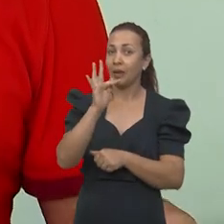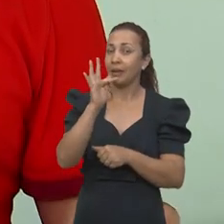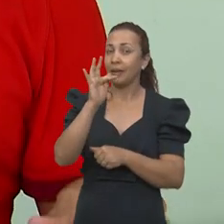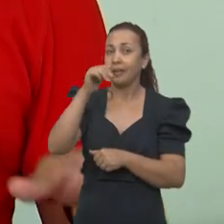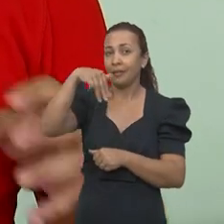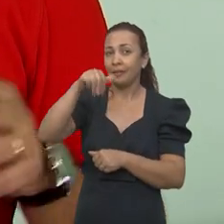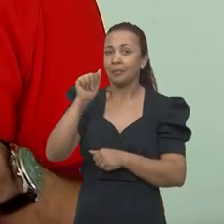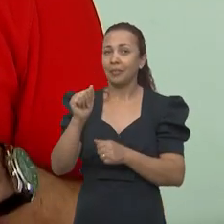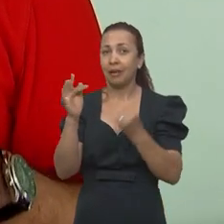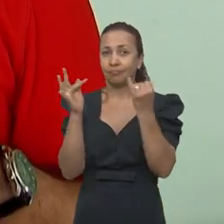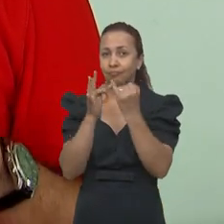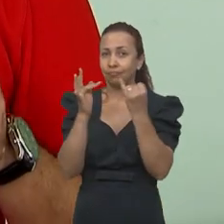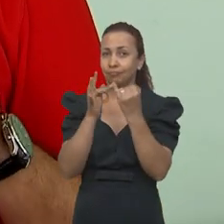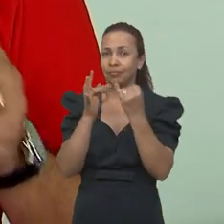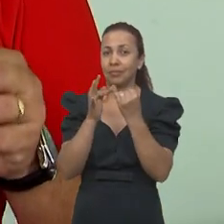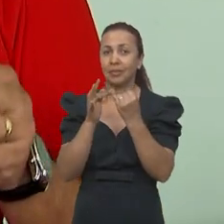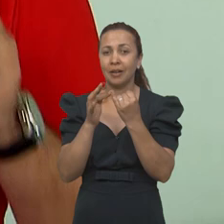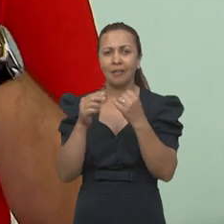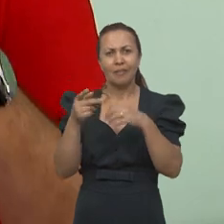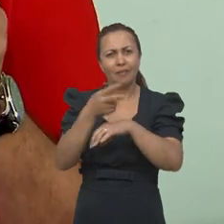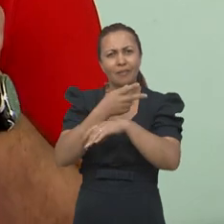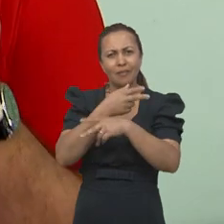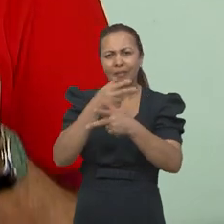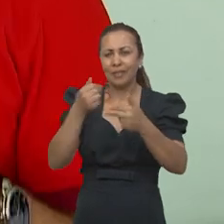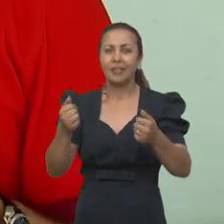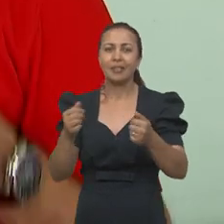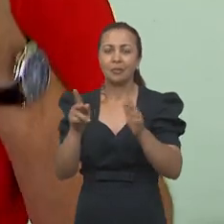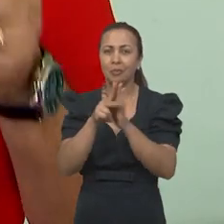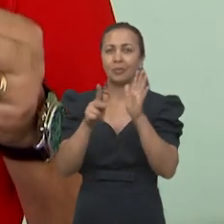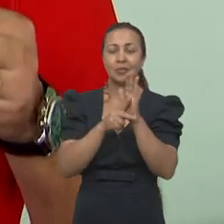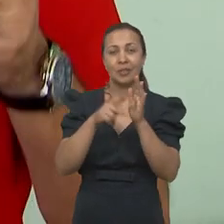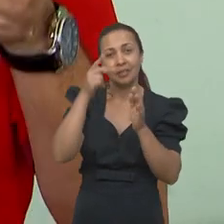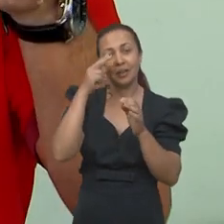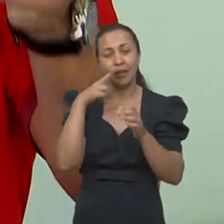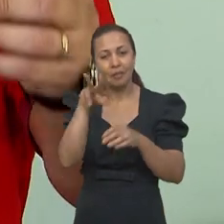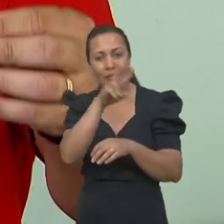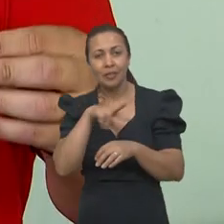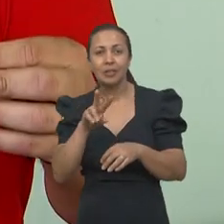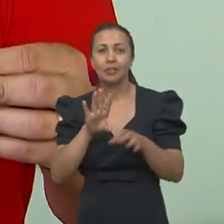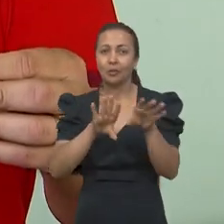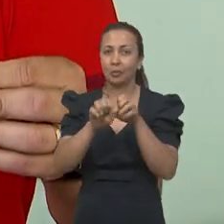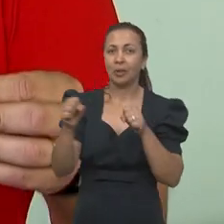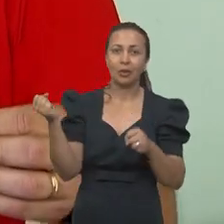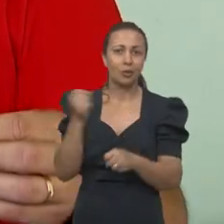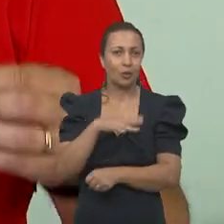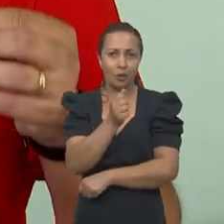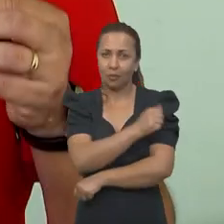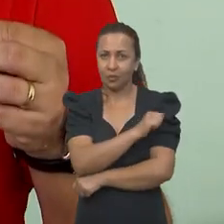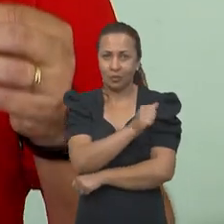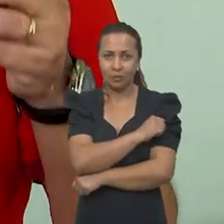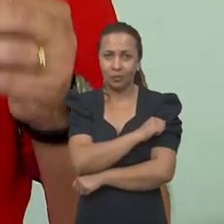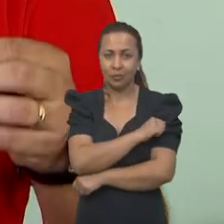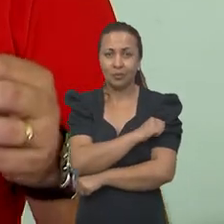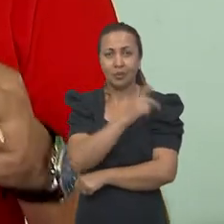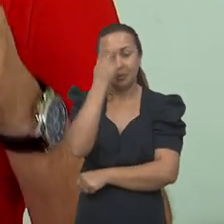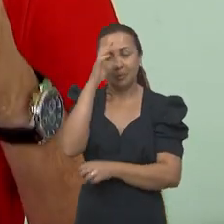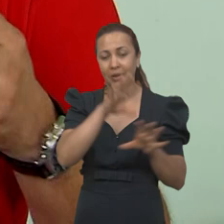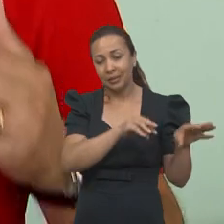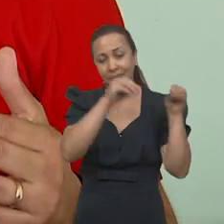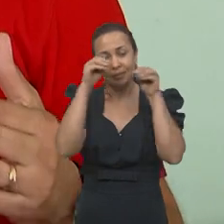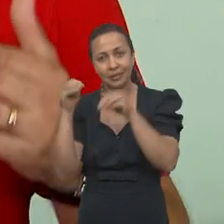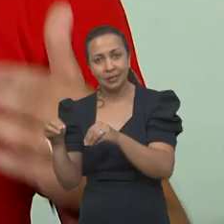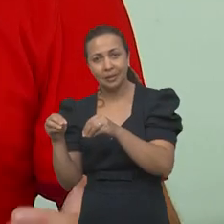diversos projetos que visam formar novos estudantes novos